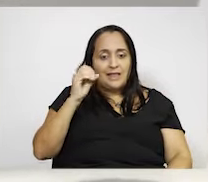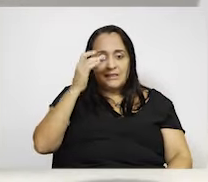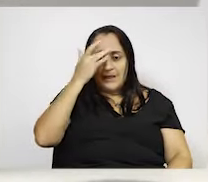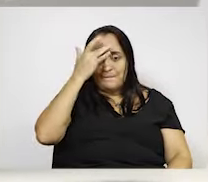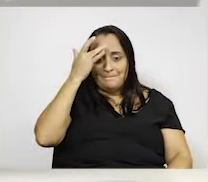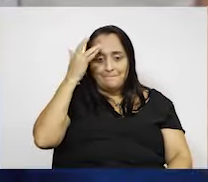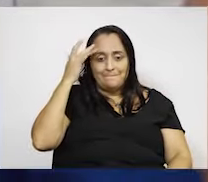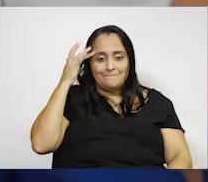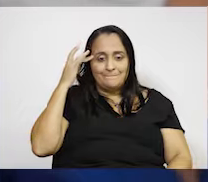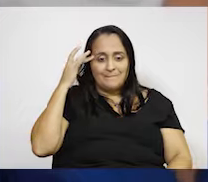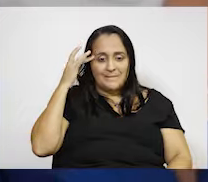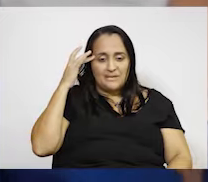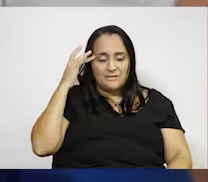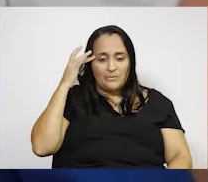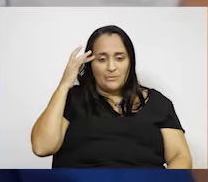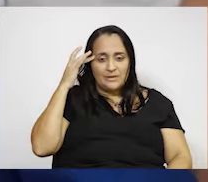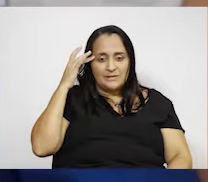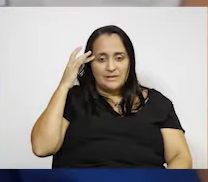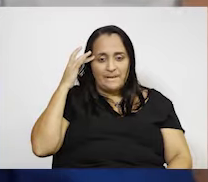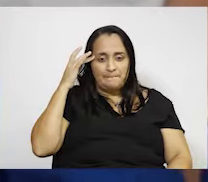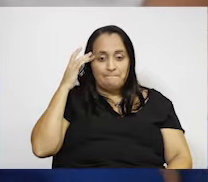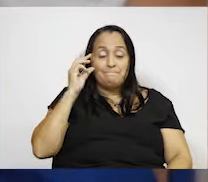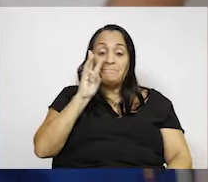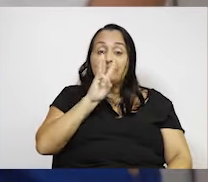470 pessoas.